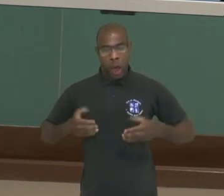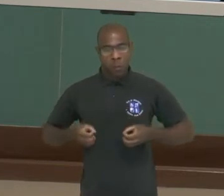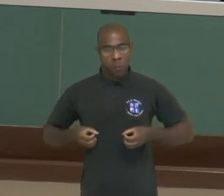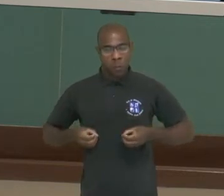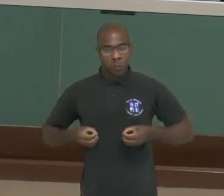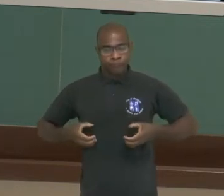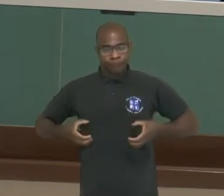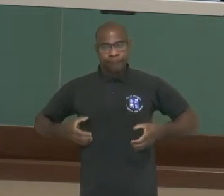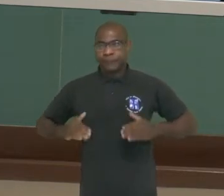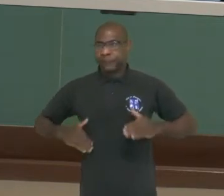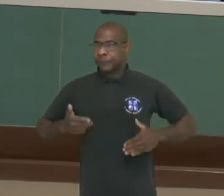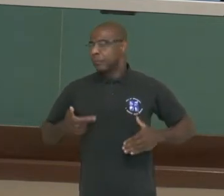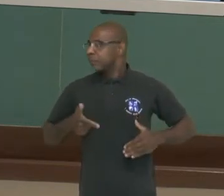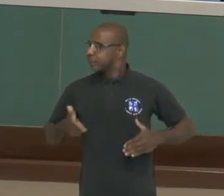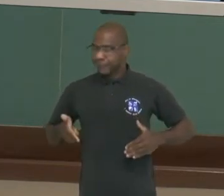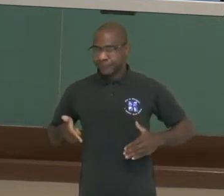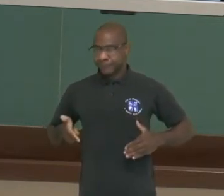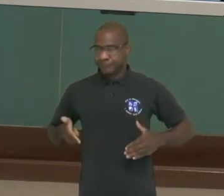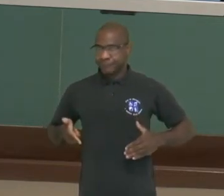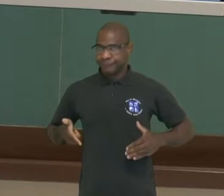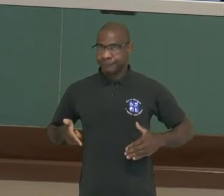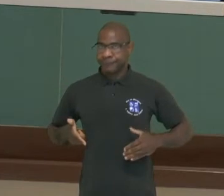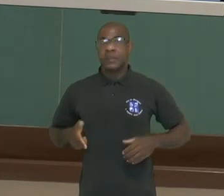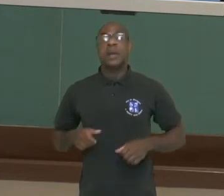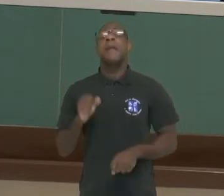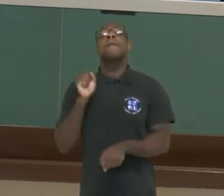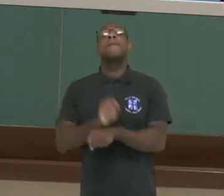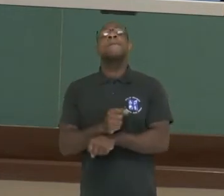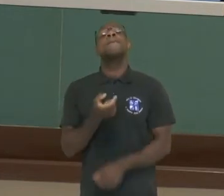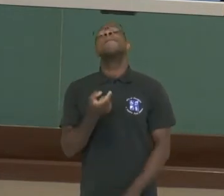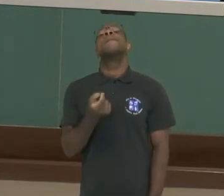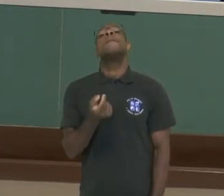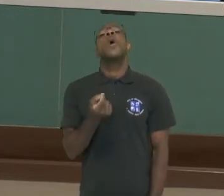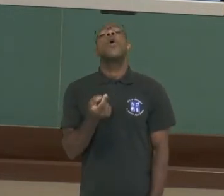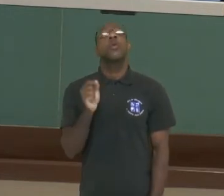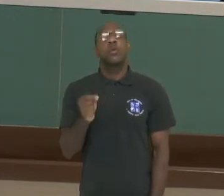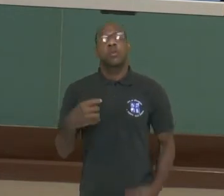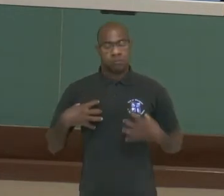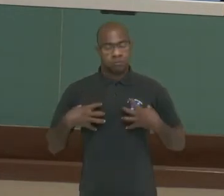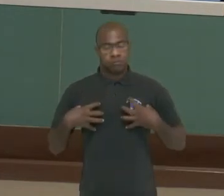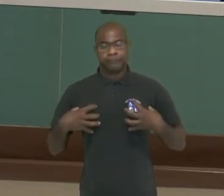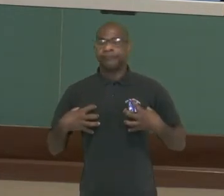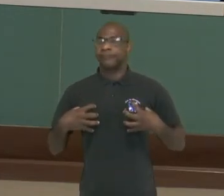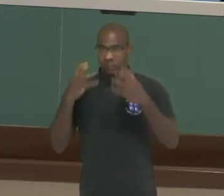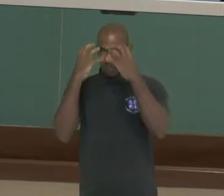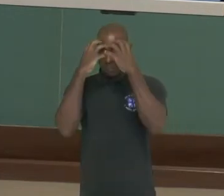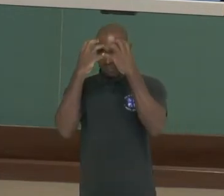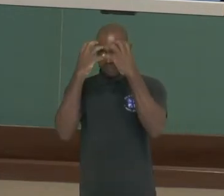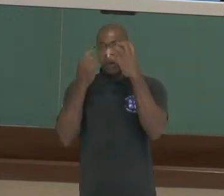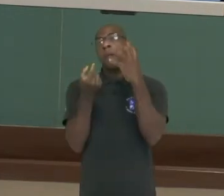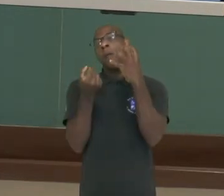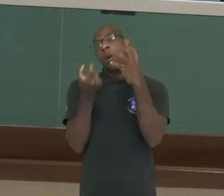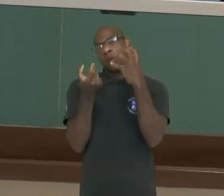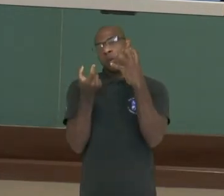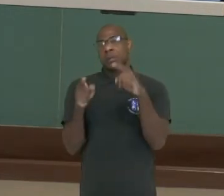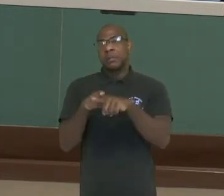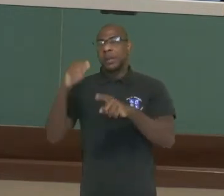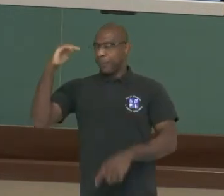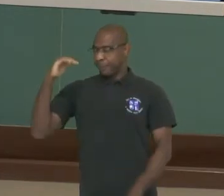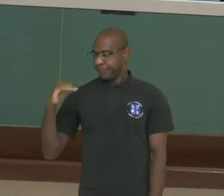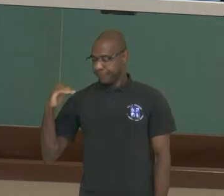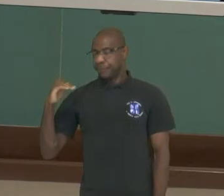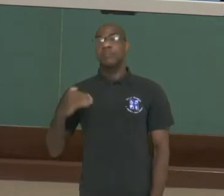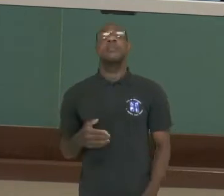desenvolvido, pouco desenvolvimento também das mamas e baixa estatura.